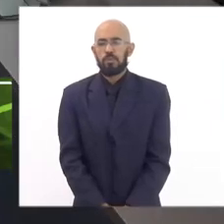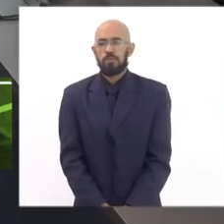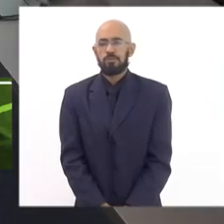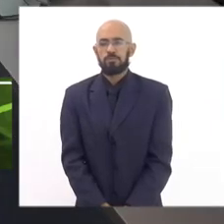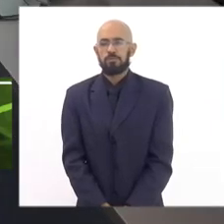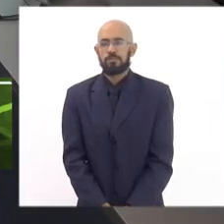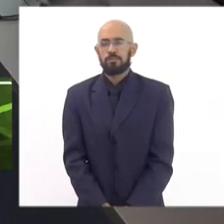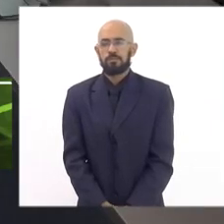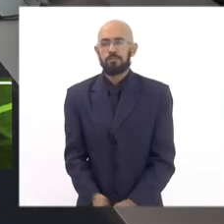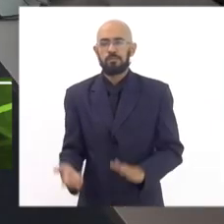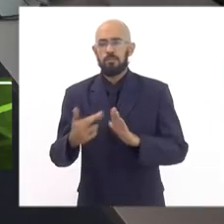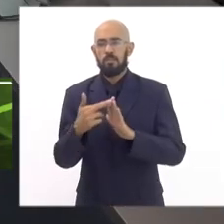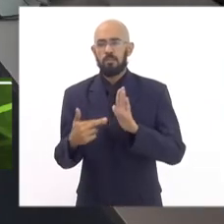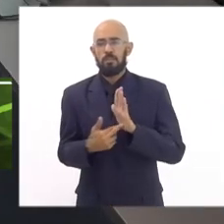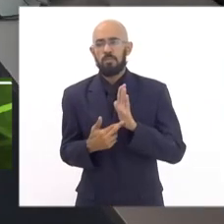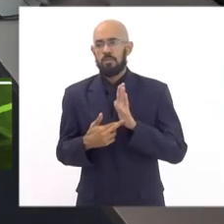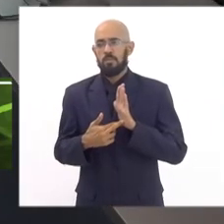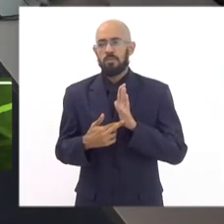Relator,